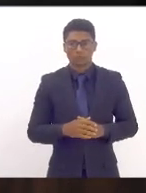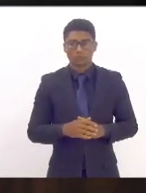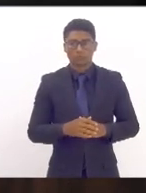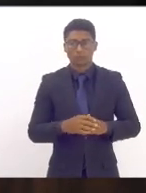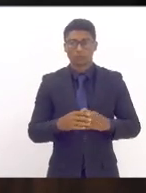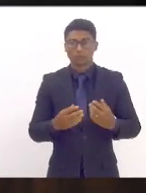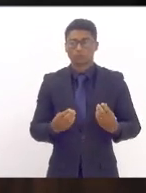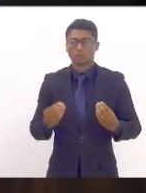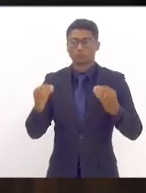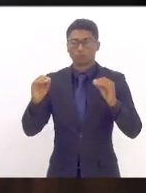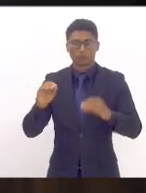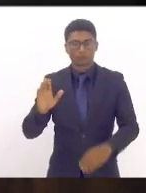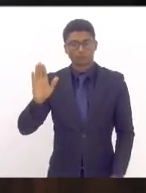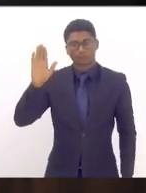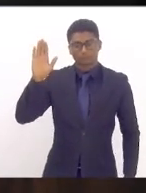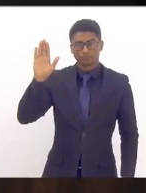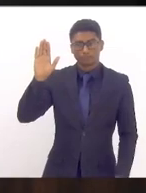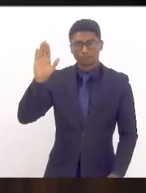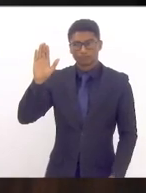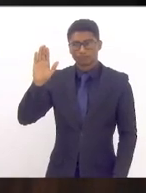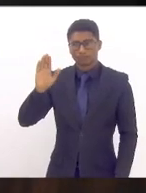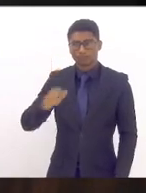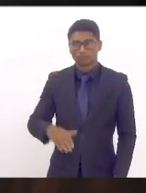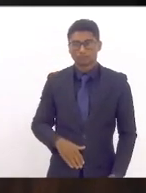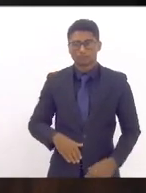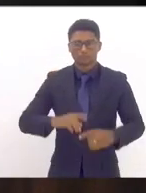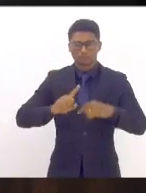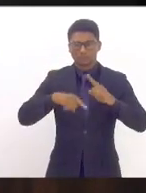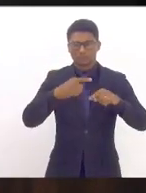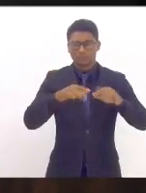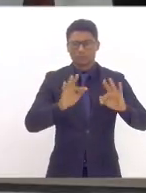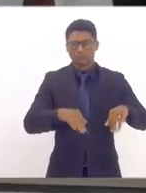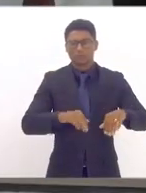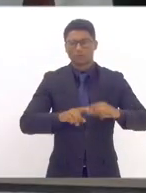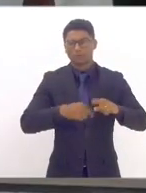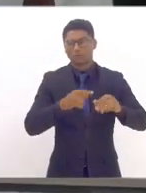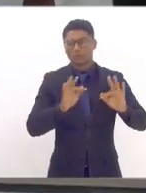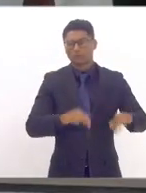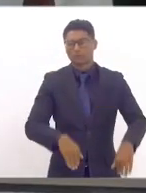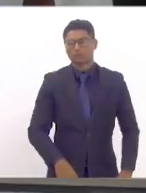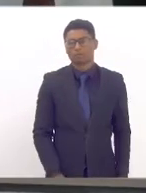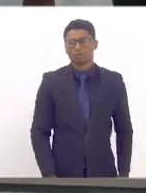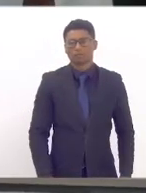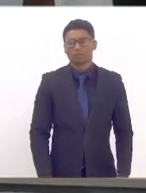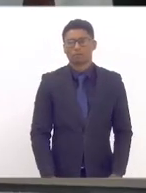publicação senhor presidente pela ordem só para cumprimentar declaração final